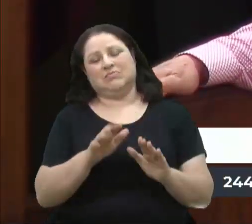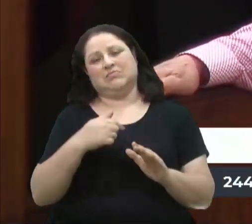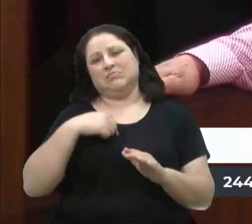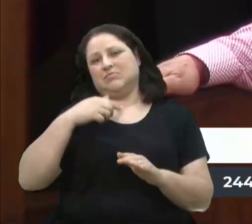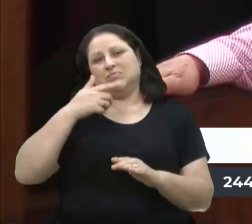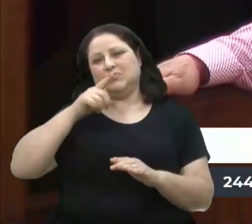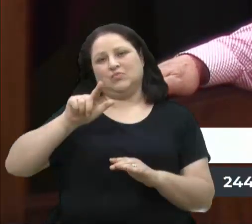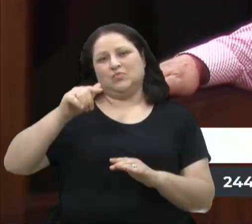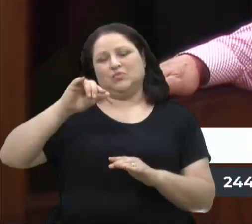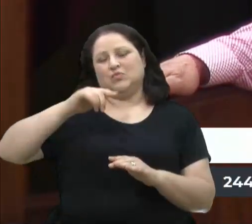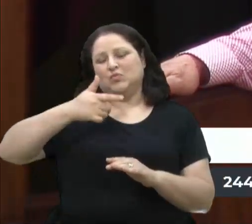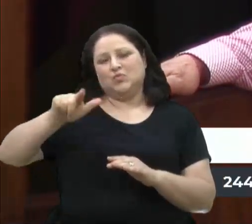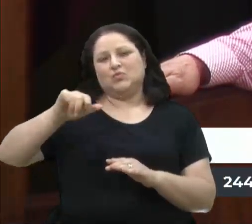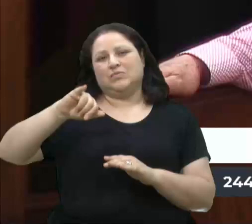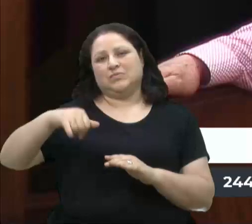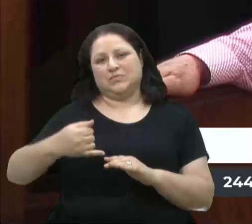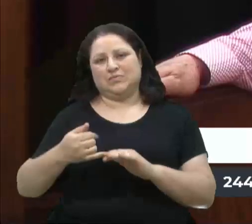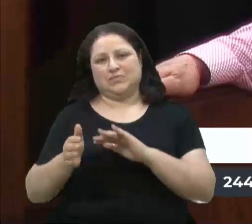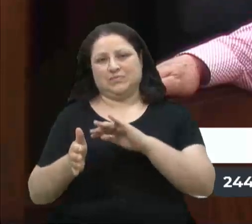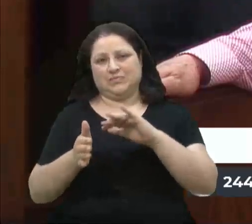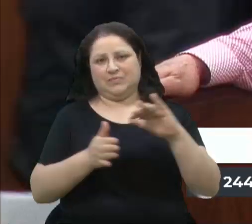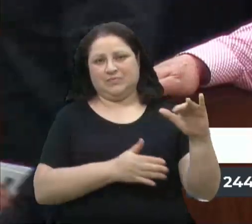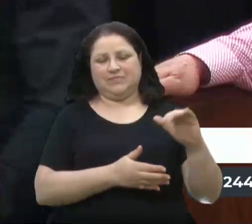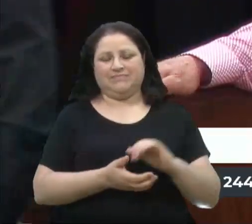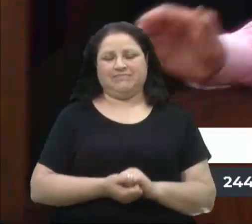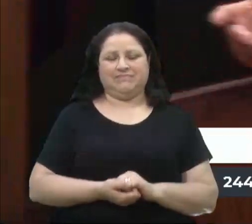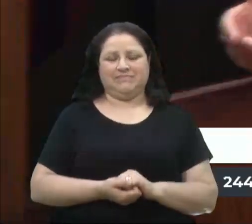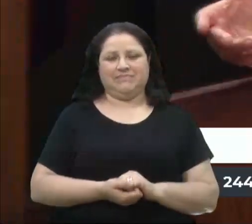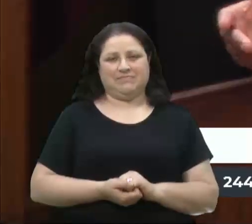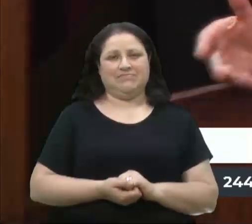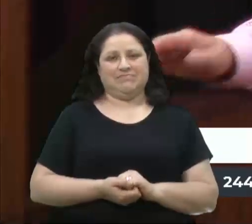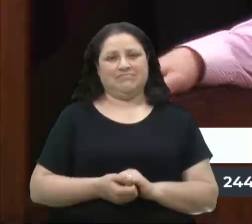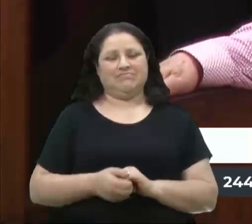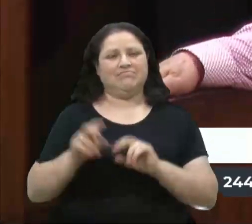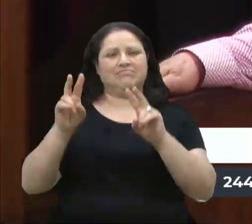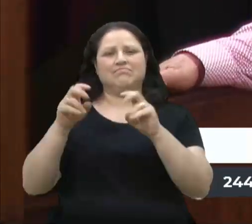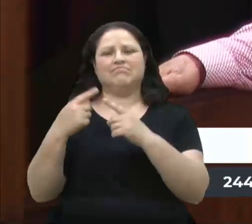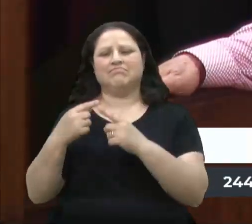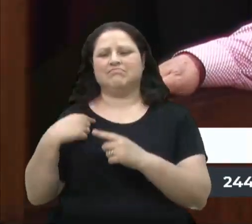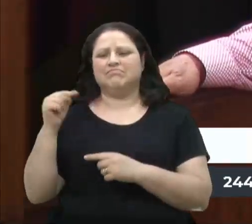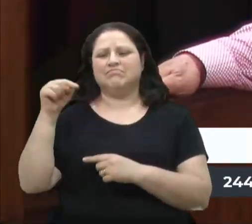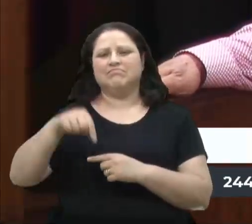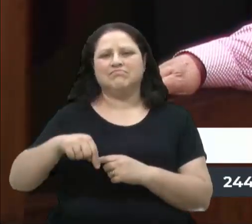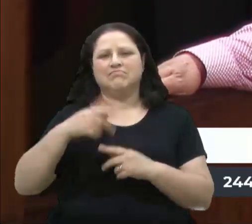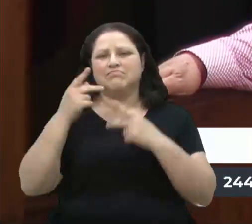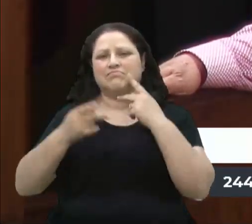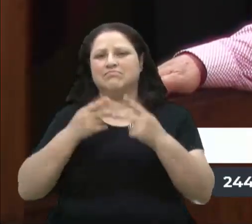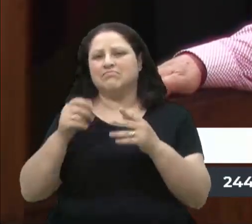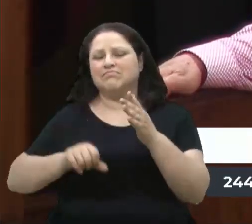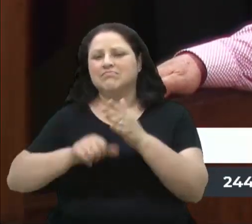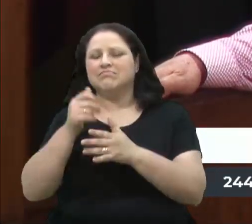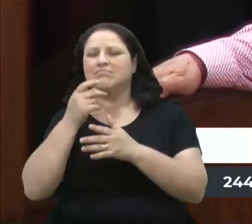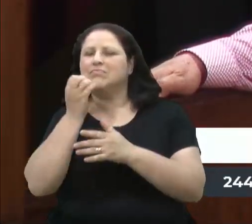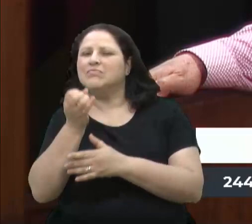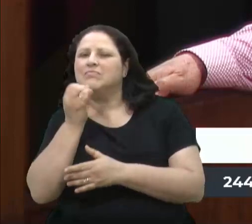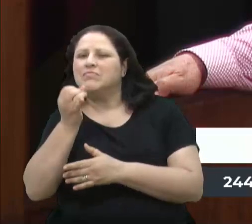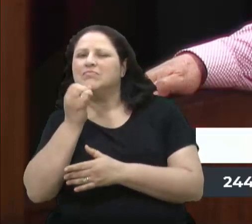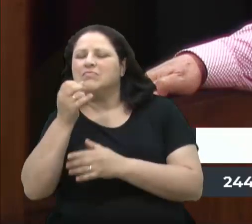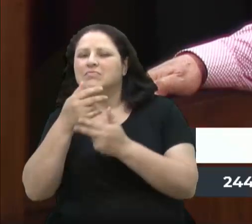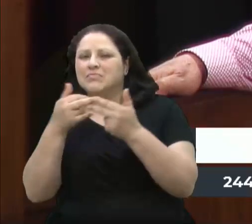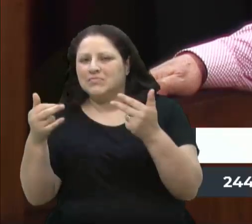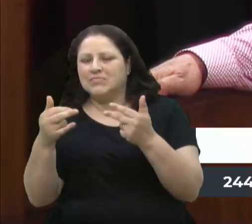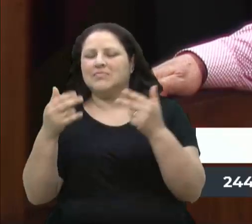assunto que me traz nessa casa, primeiramente, fazer um relato e parabenizar a Comissão